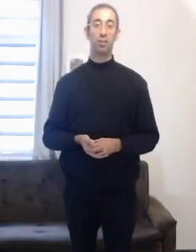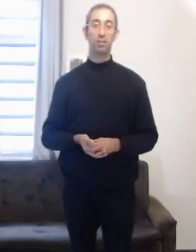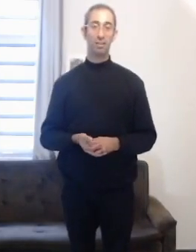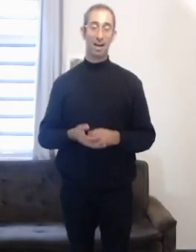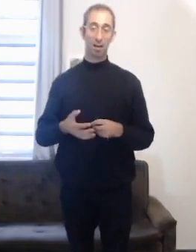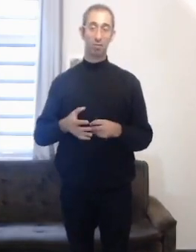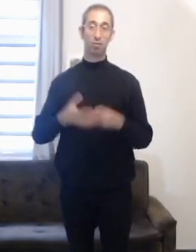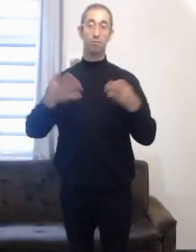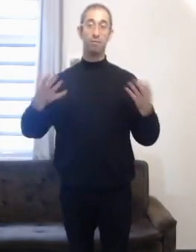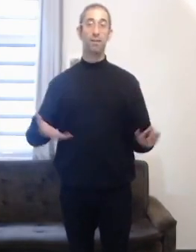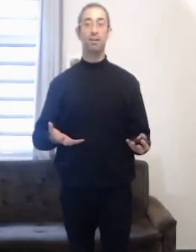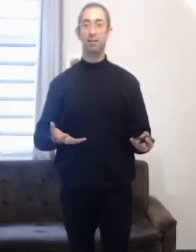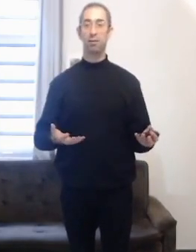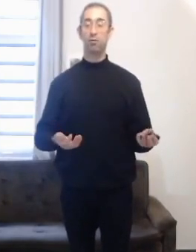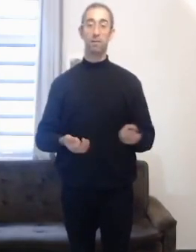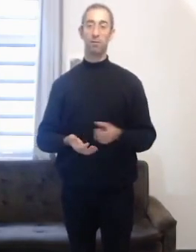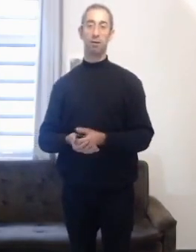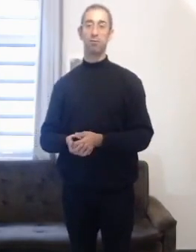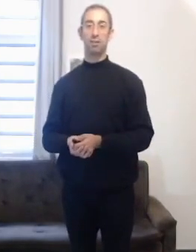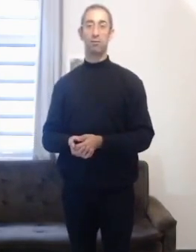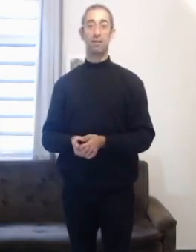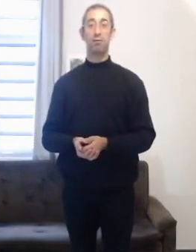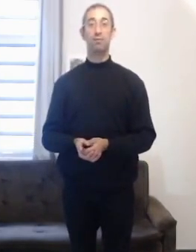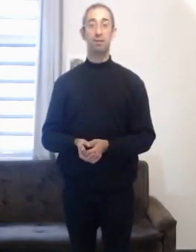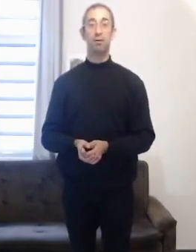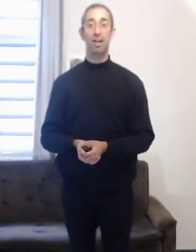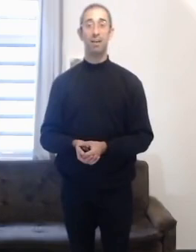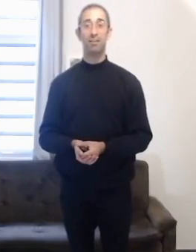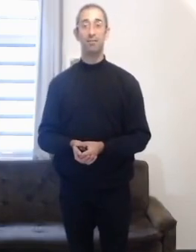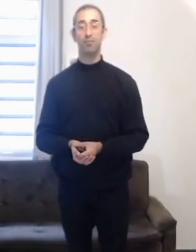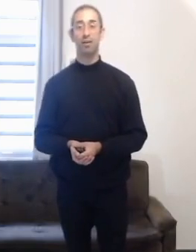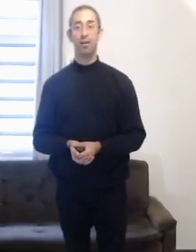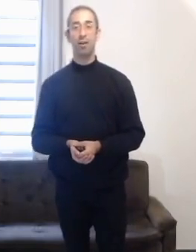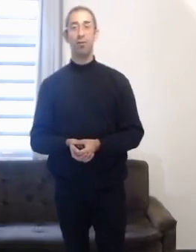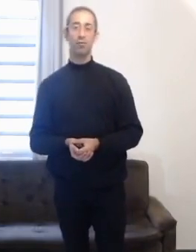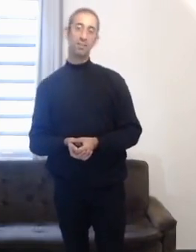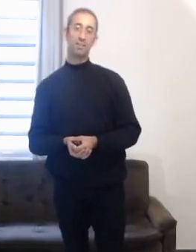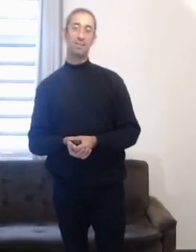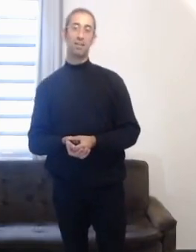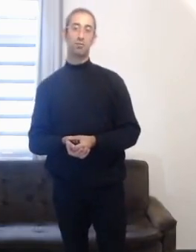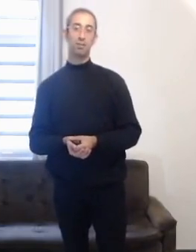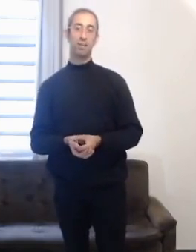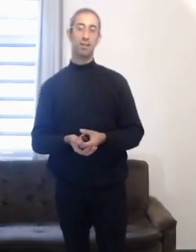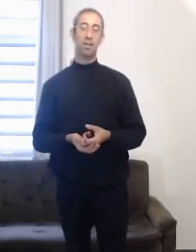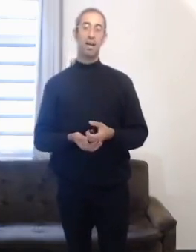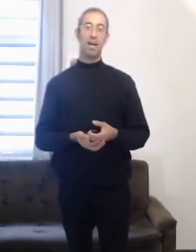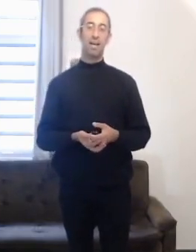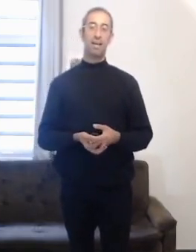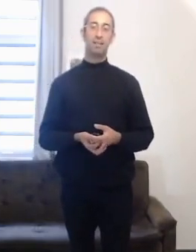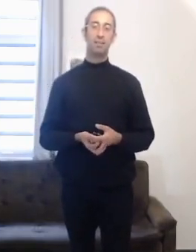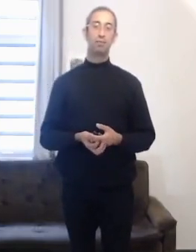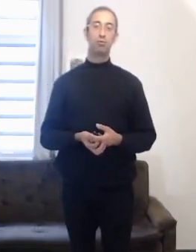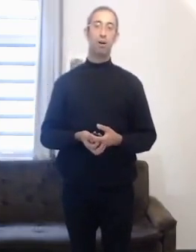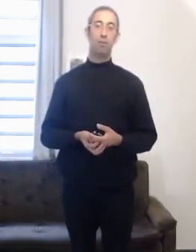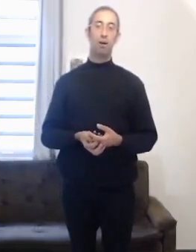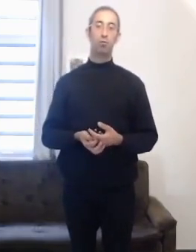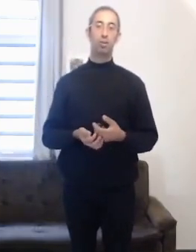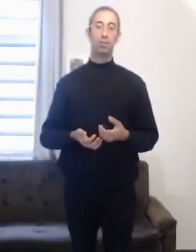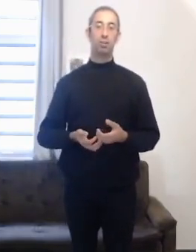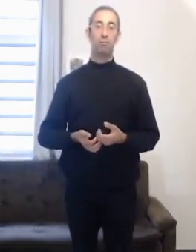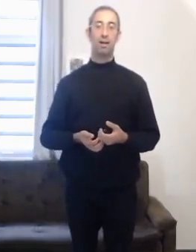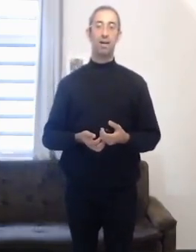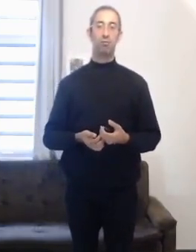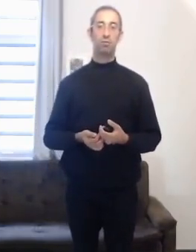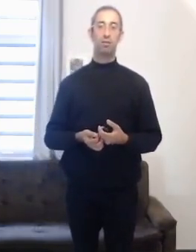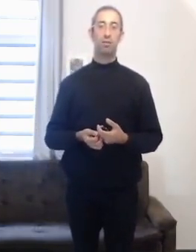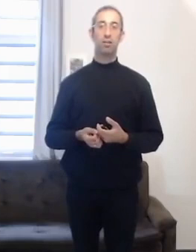supor que X é a causa chover e o Y, que é a consequência, a rua está molhada. Vocês acham que isso é o